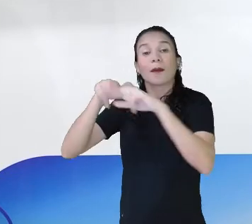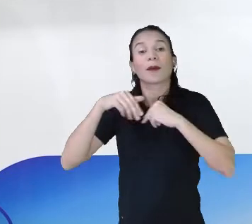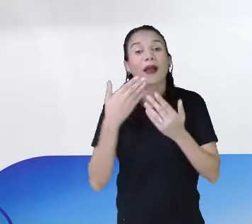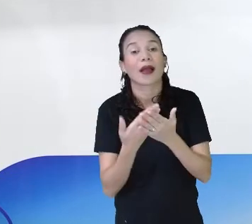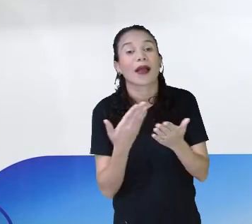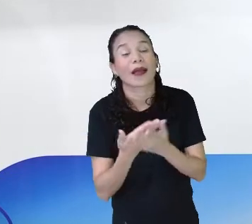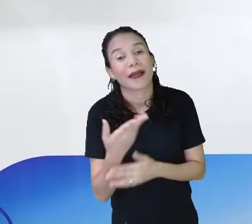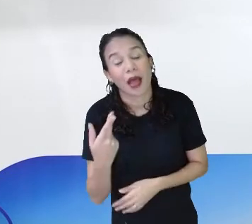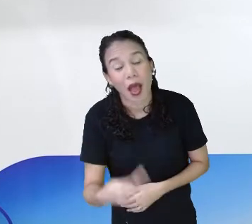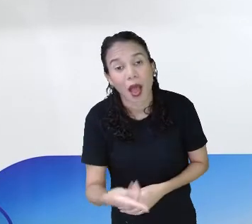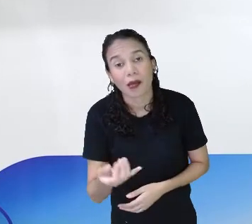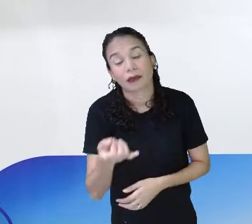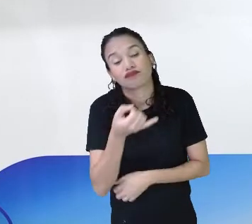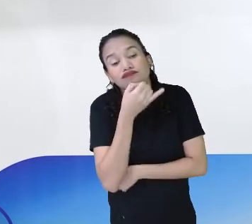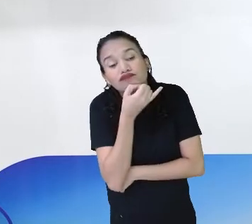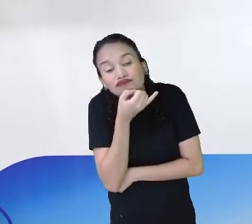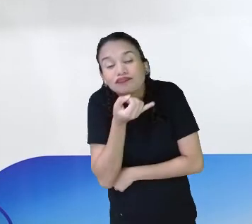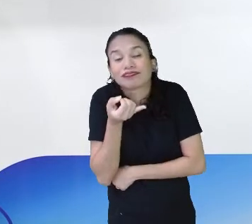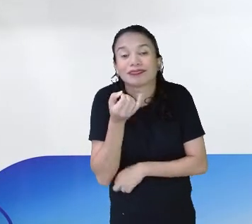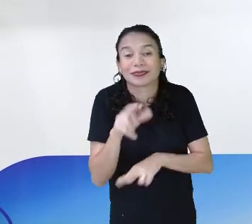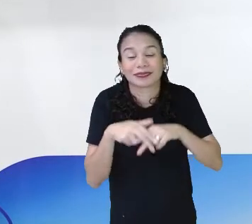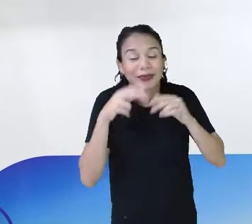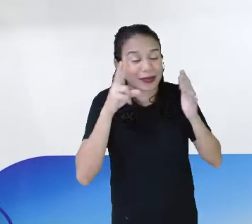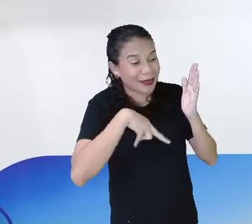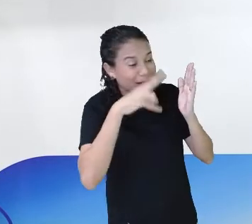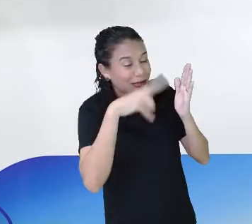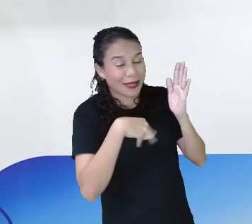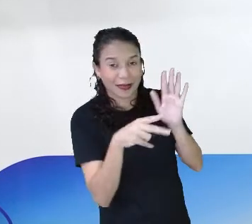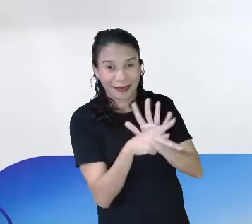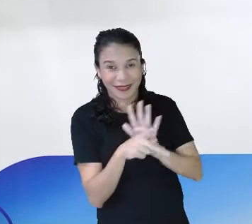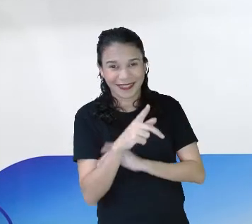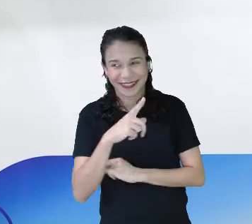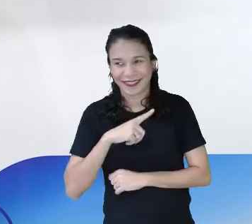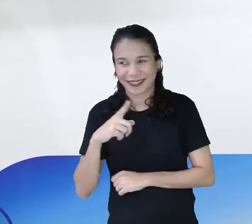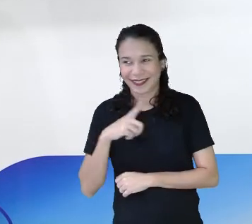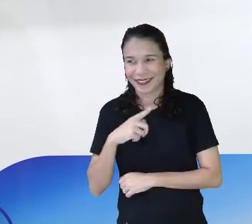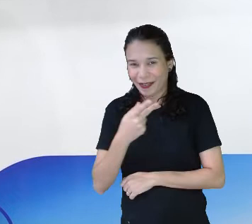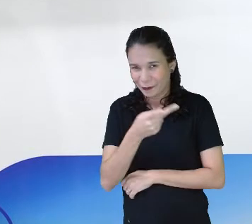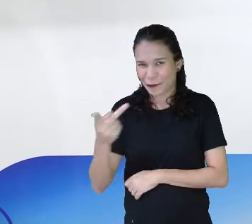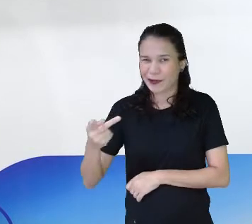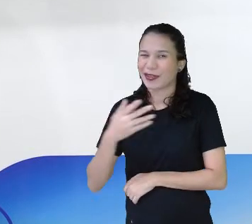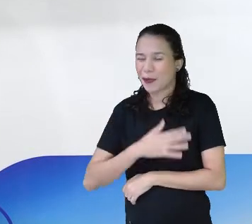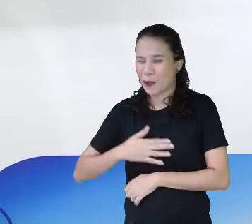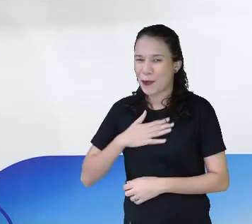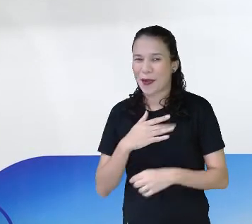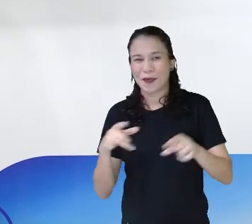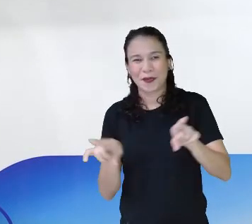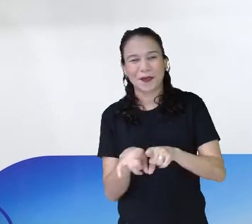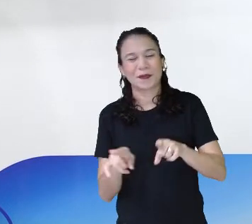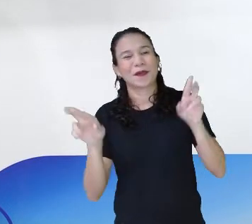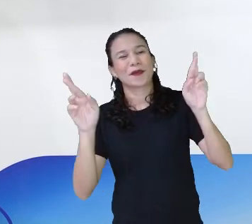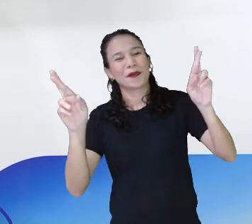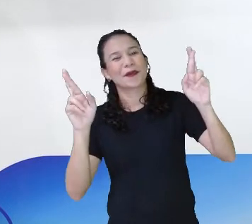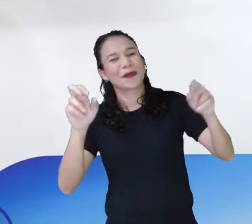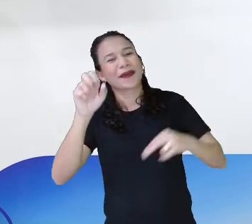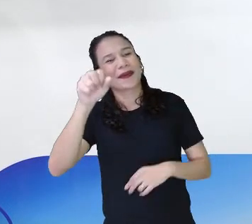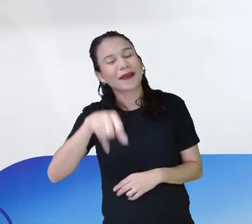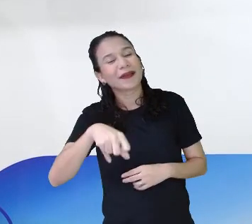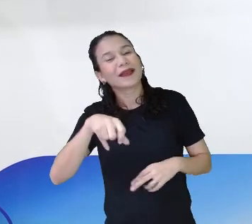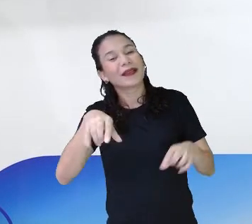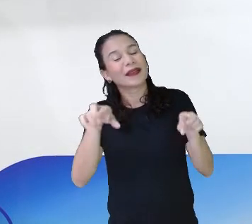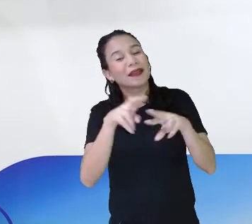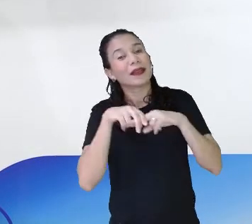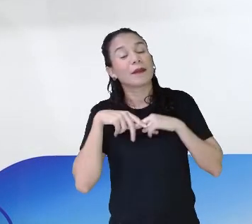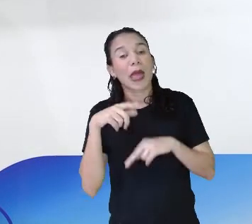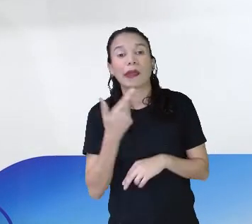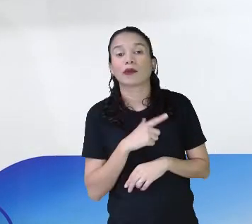Vanessa ficou triste ali, ela gosta quando eu faço a leitura da Árvore de Livro, né? Vocês também gostam? Eu espero que sim. E eu espero que, porque eu